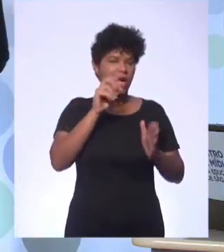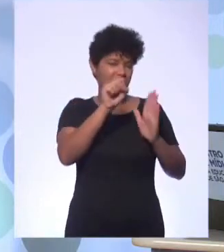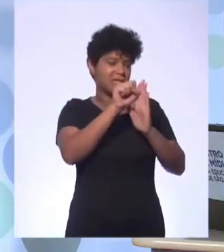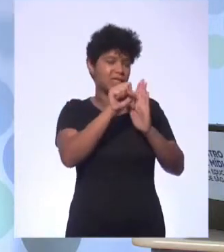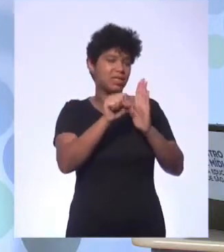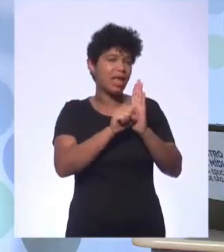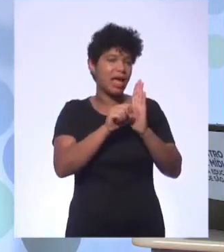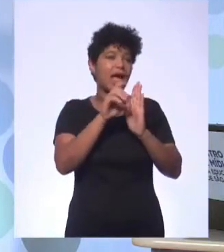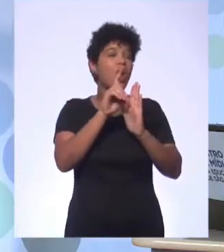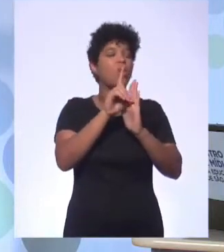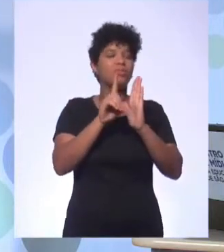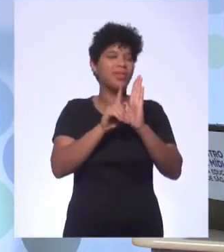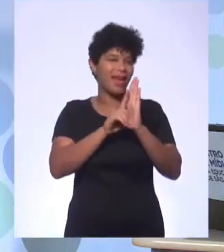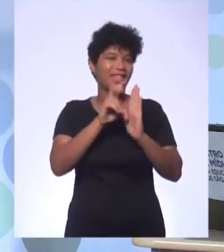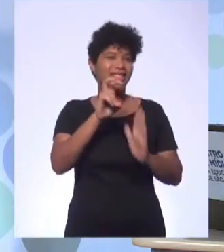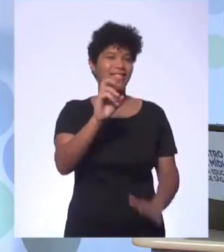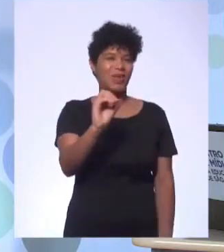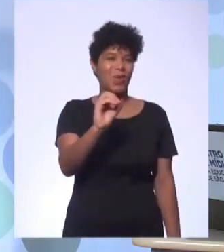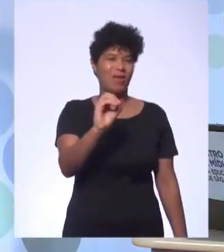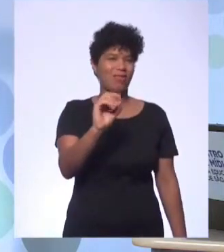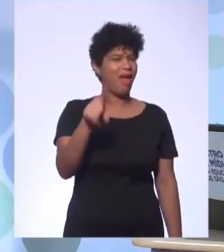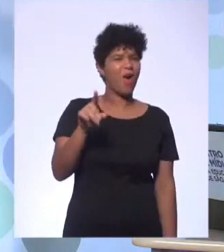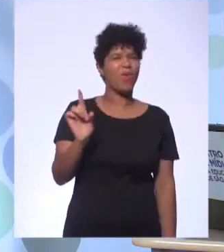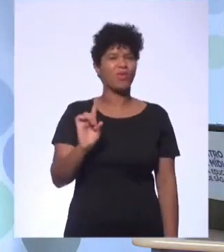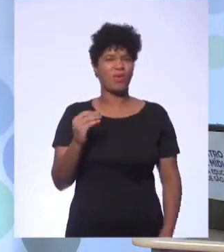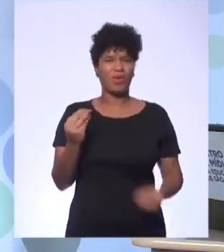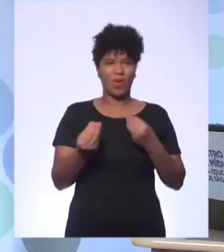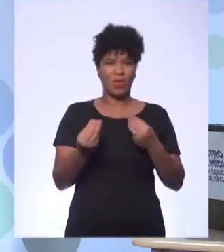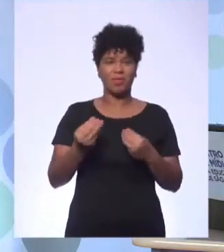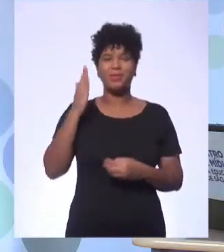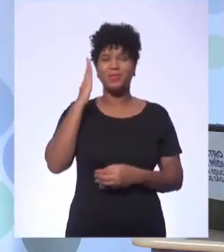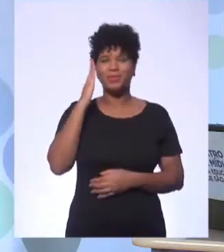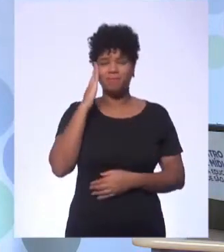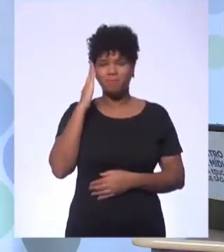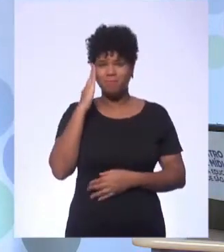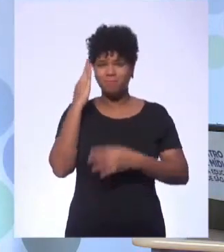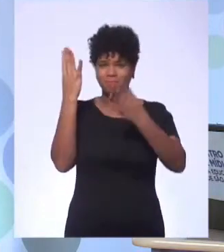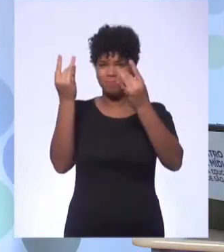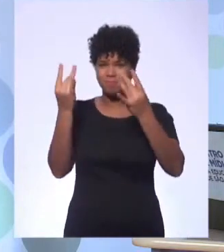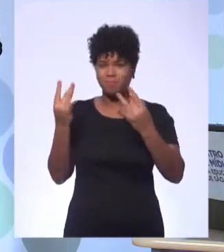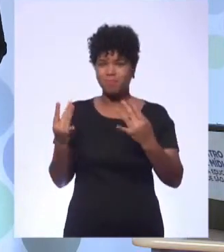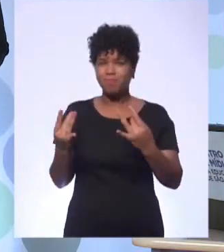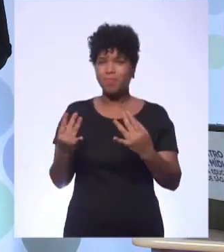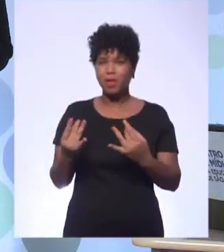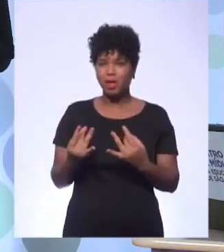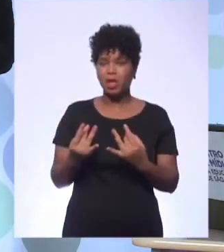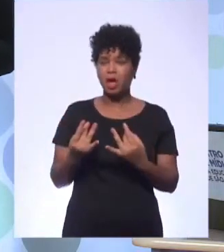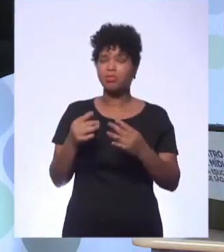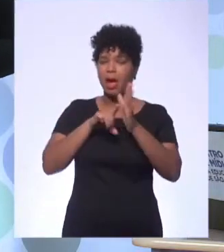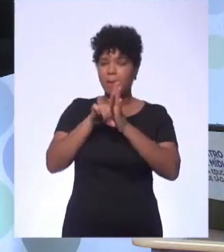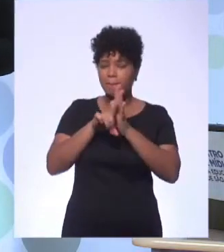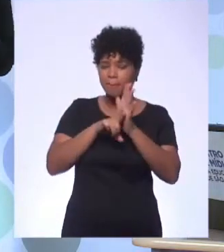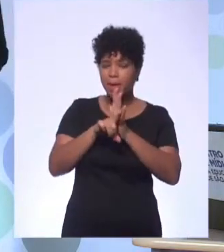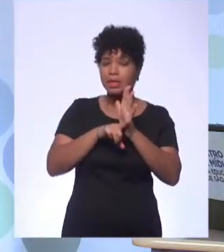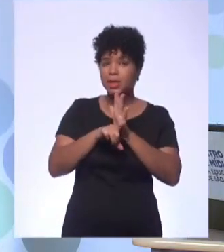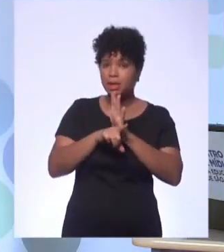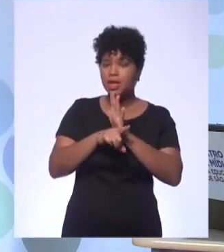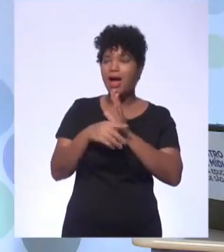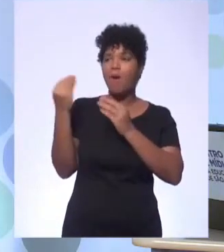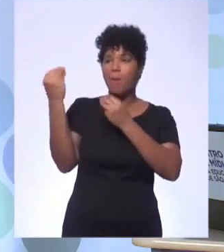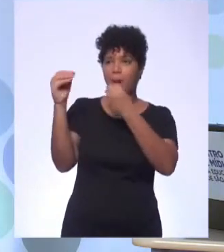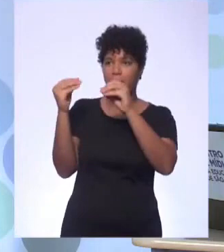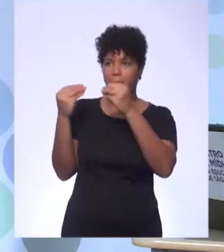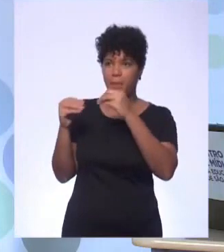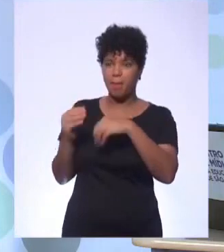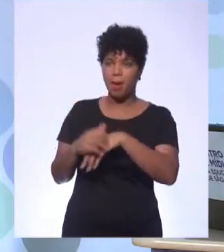isso. Eu fui atrás desse conceito da arte, né? Eu fui atrás desse conceito da